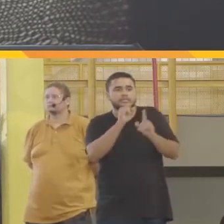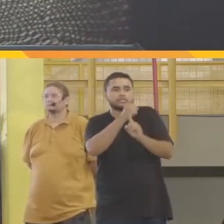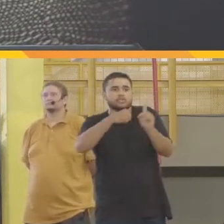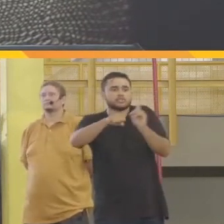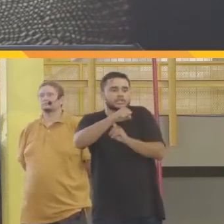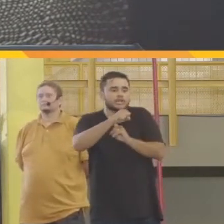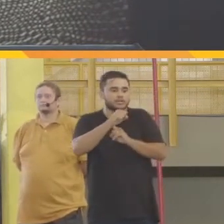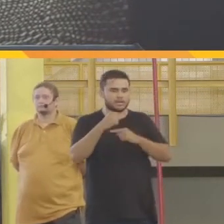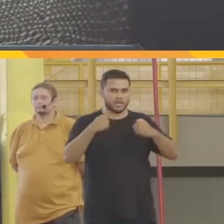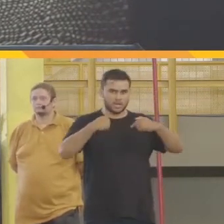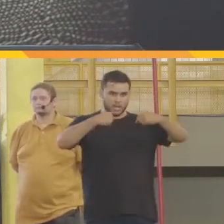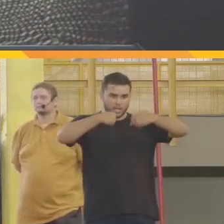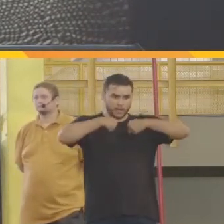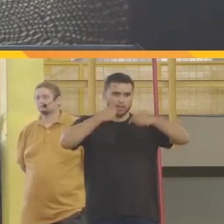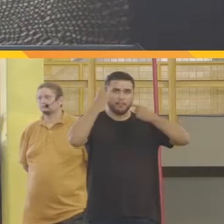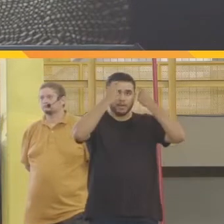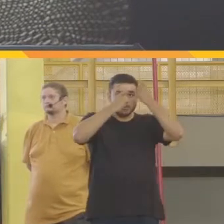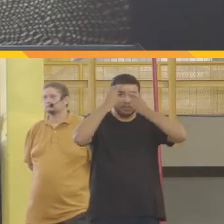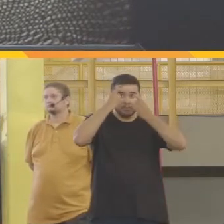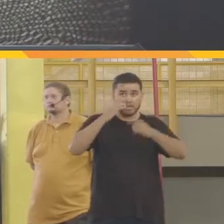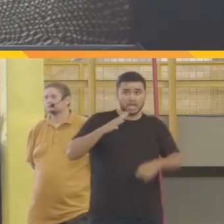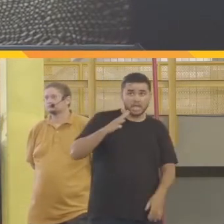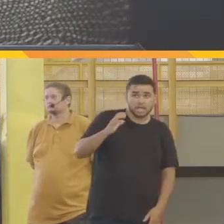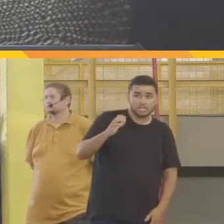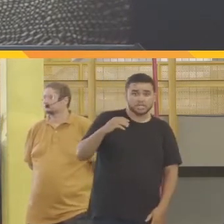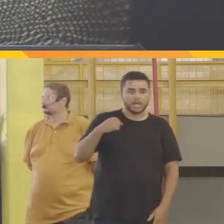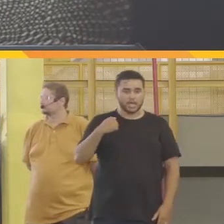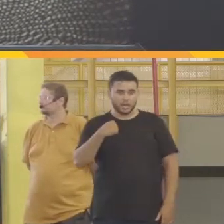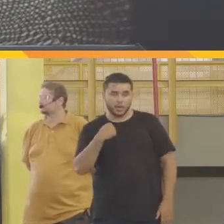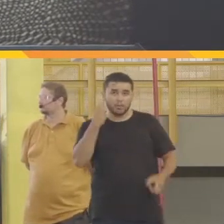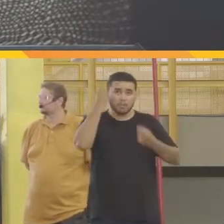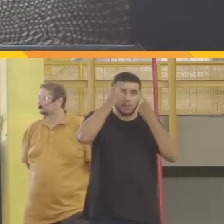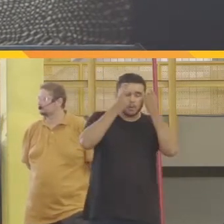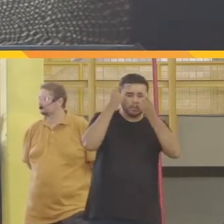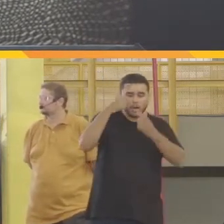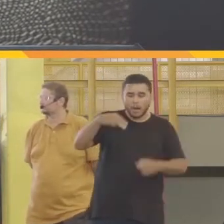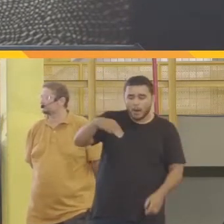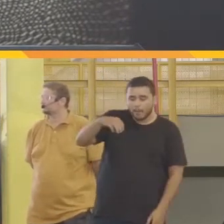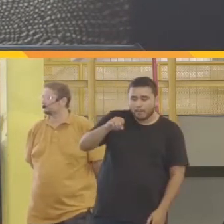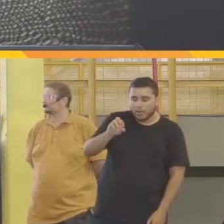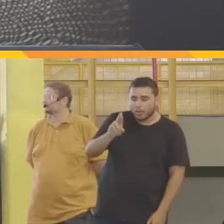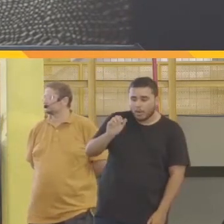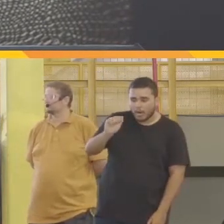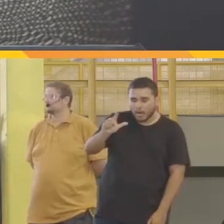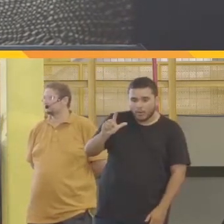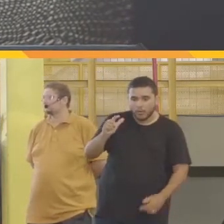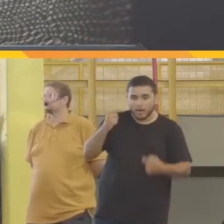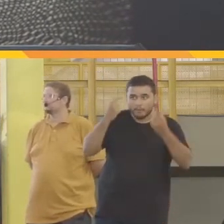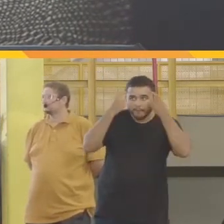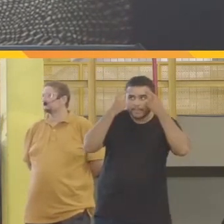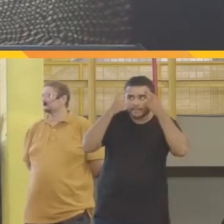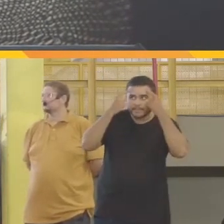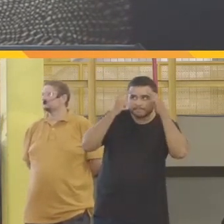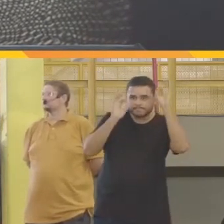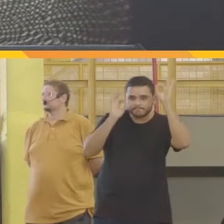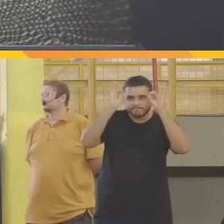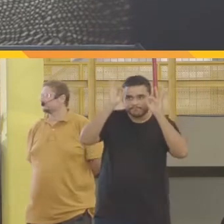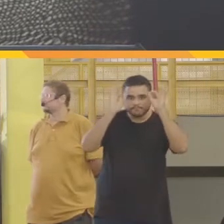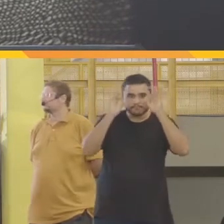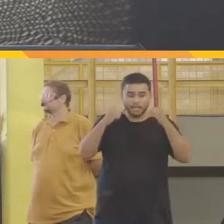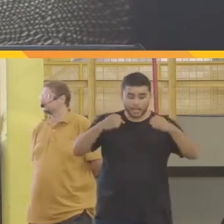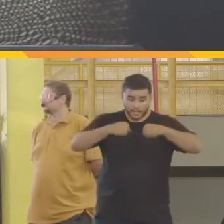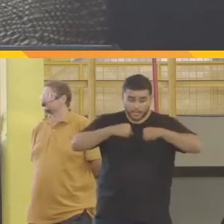dele não é com a ética ou com a moral, porque só se preocupa com a ética e a moral aquele que age racionalmente. Quem